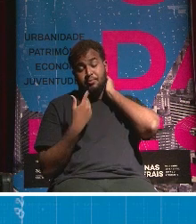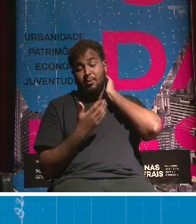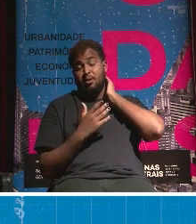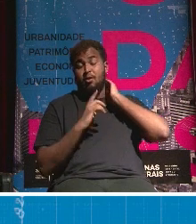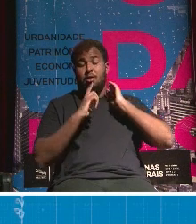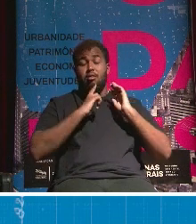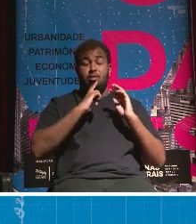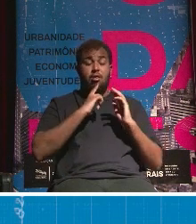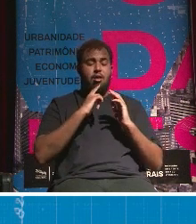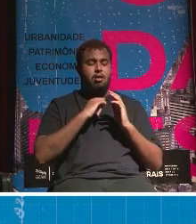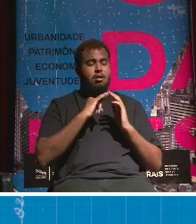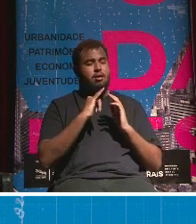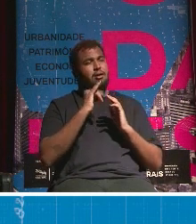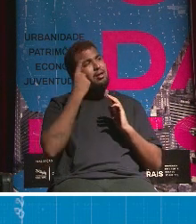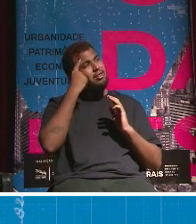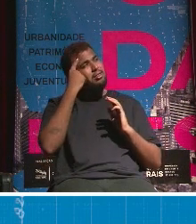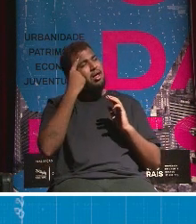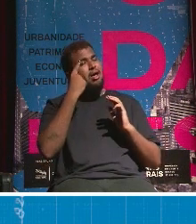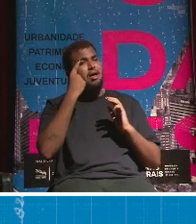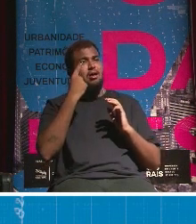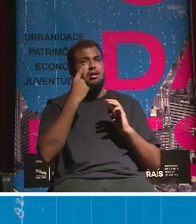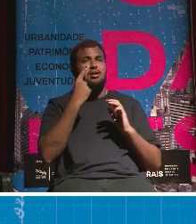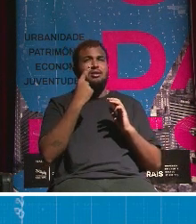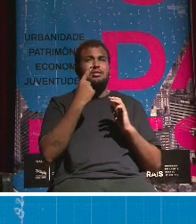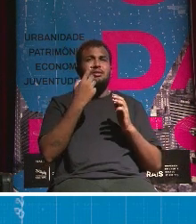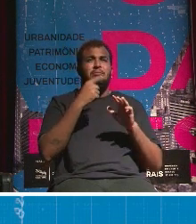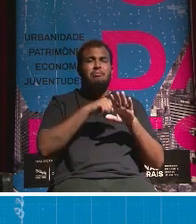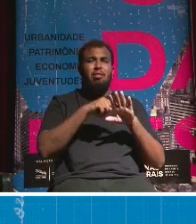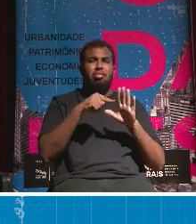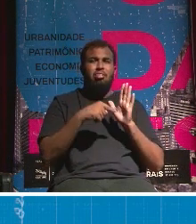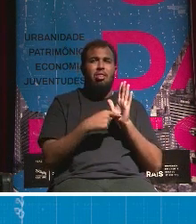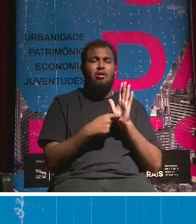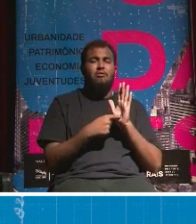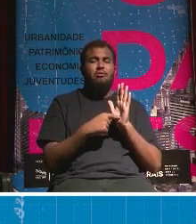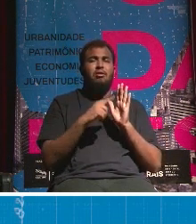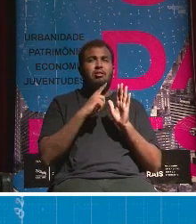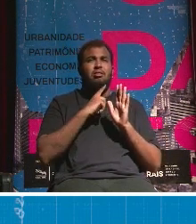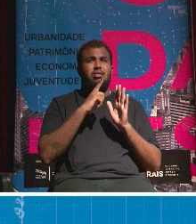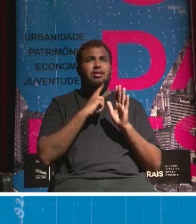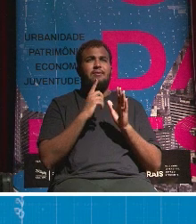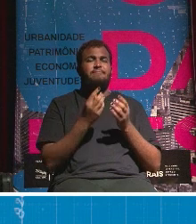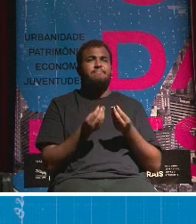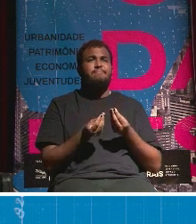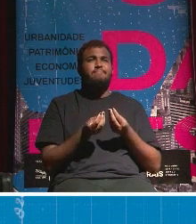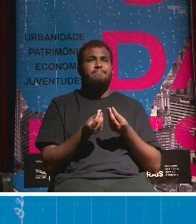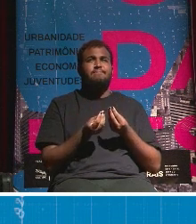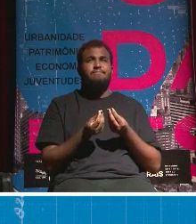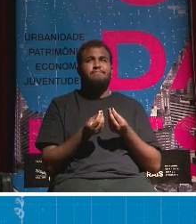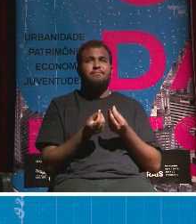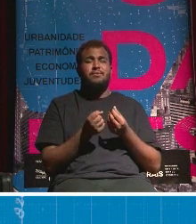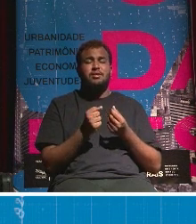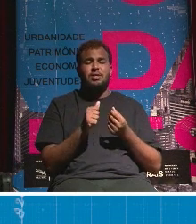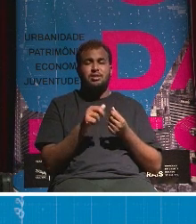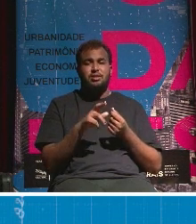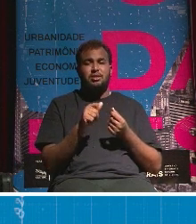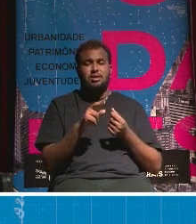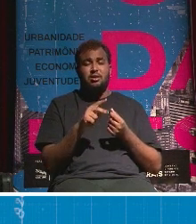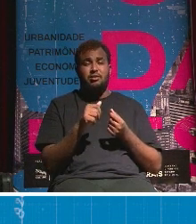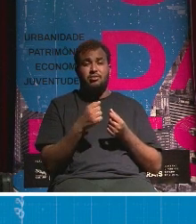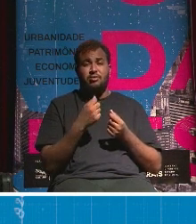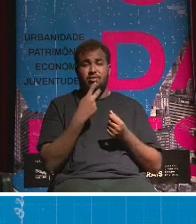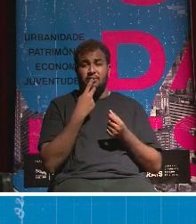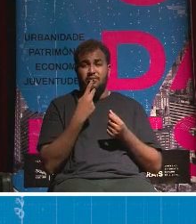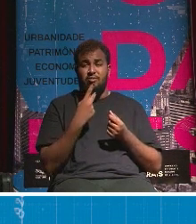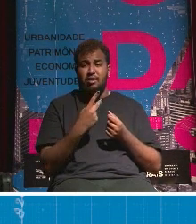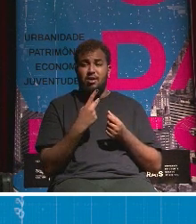ideia da limonada, essa expressão, essa metáfora que a Sara Saravassa traz,